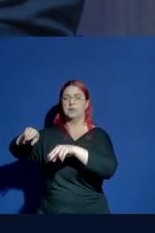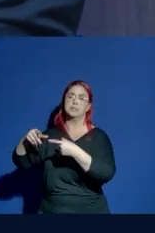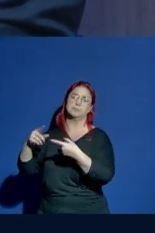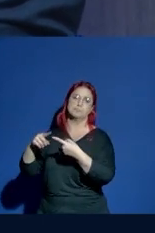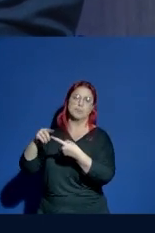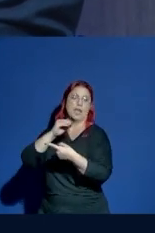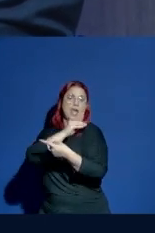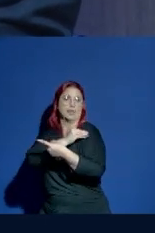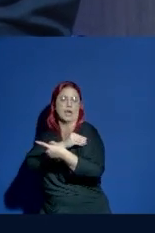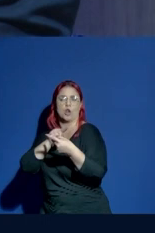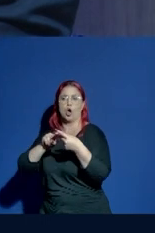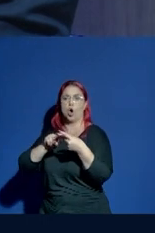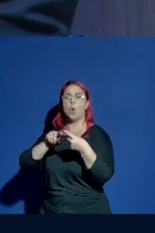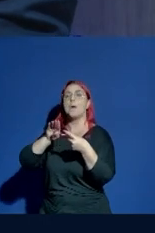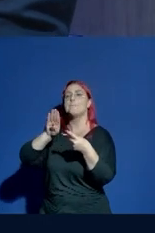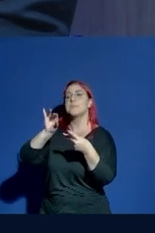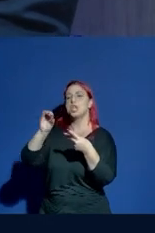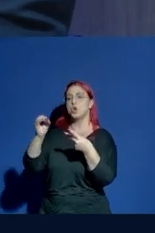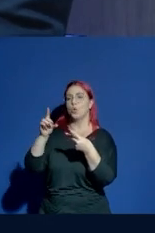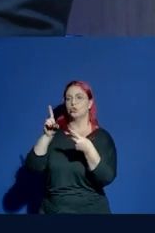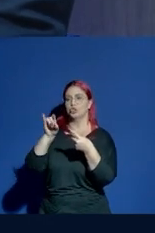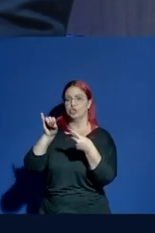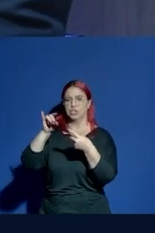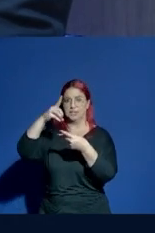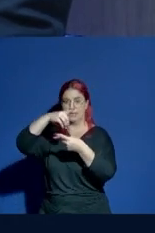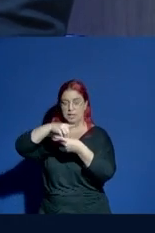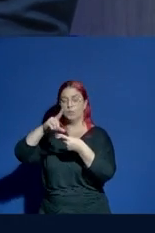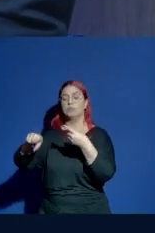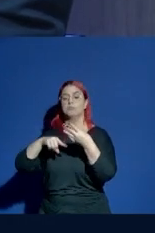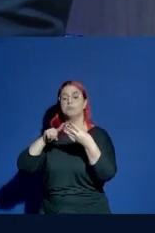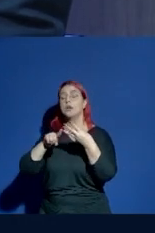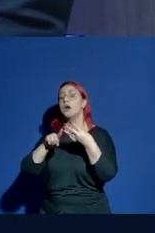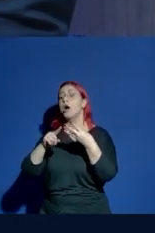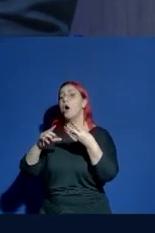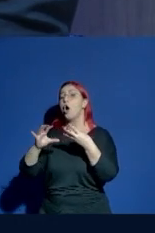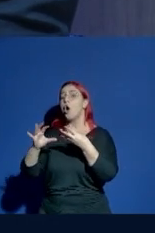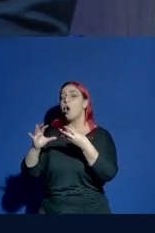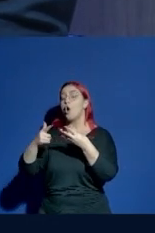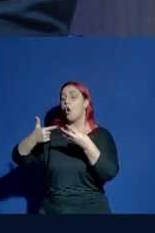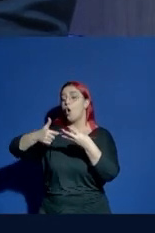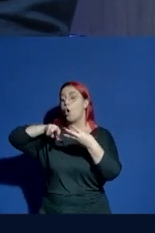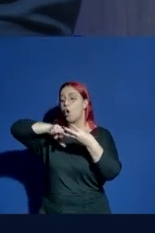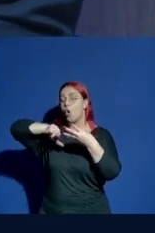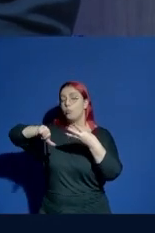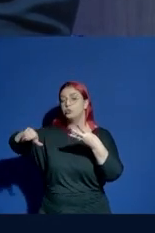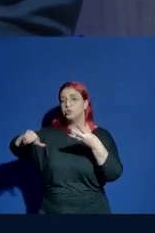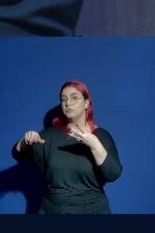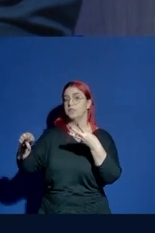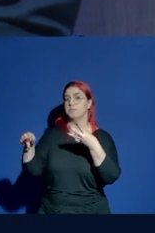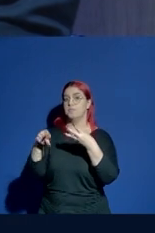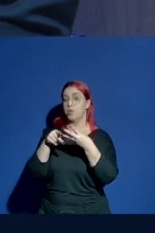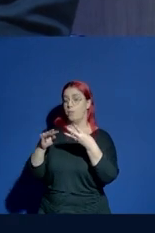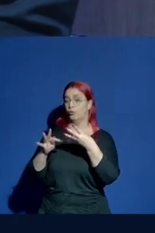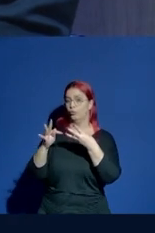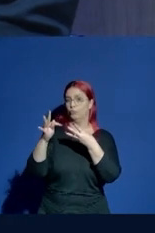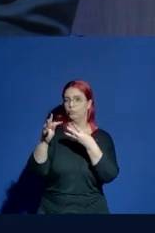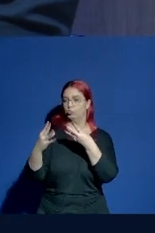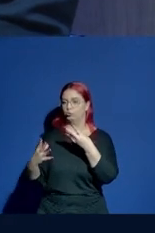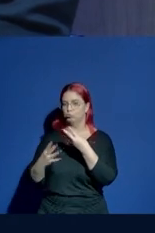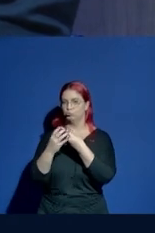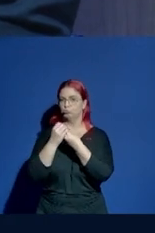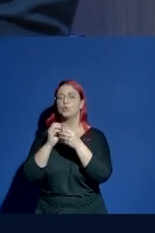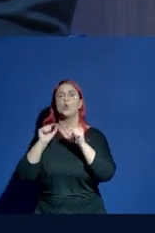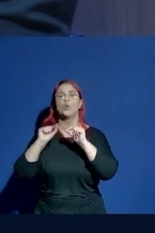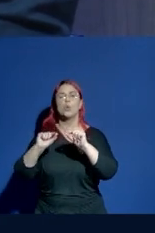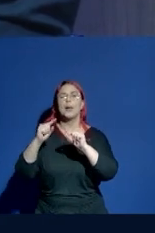etanol do biodiesel com os combustíveis do Futuro que realmente criar previsibilidade investimento